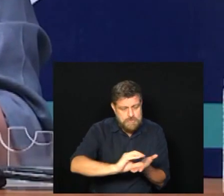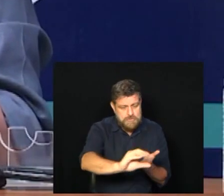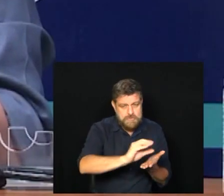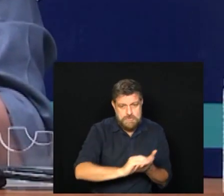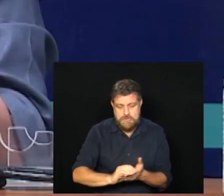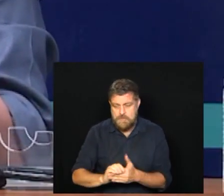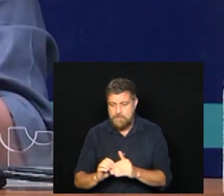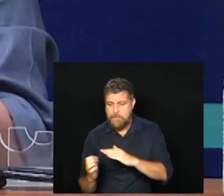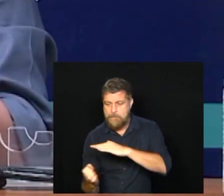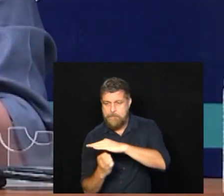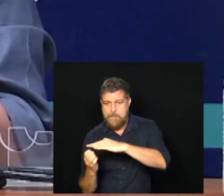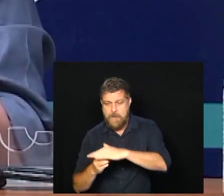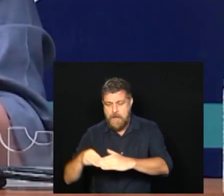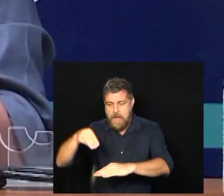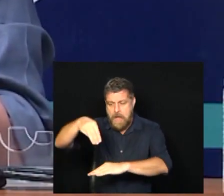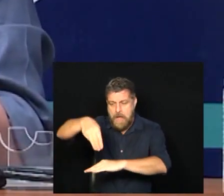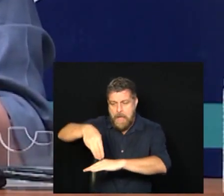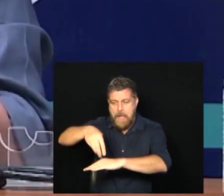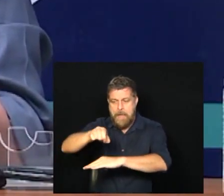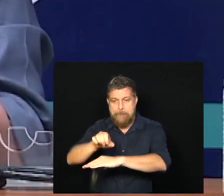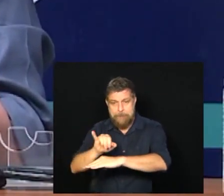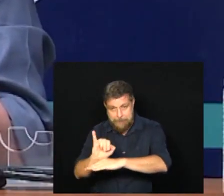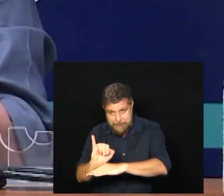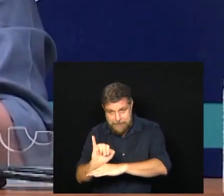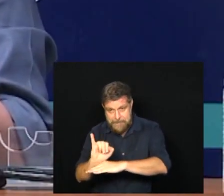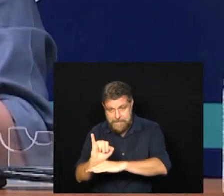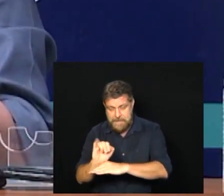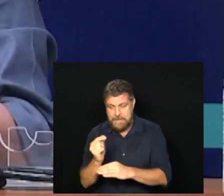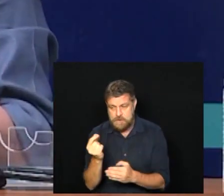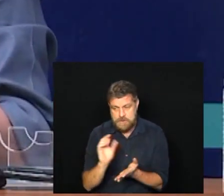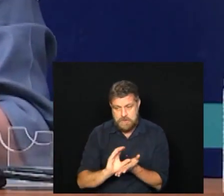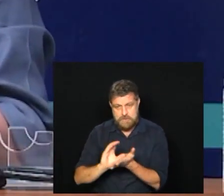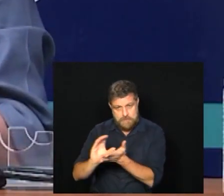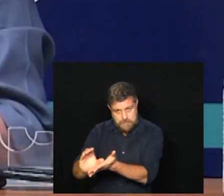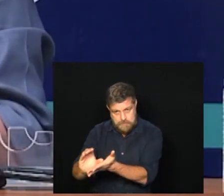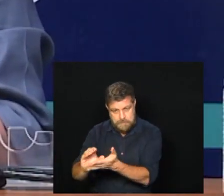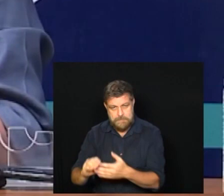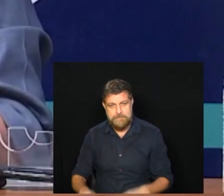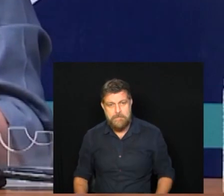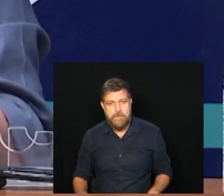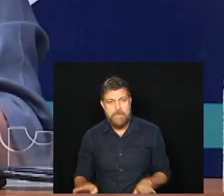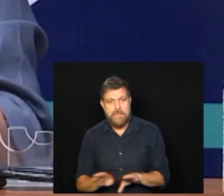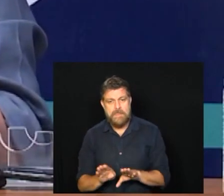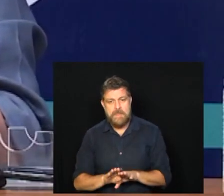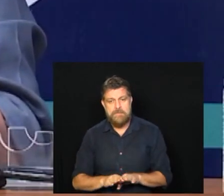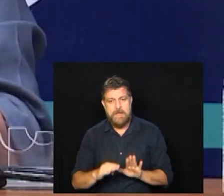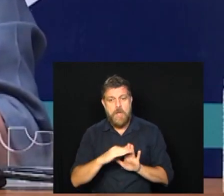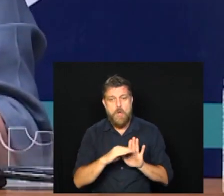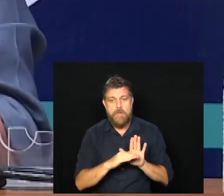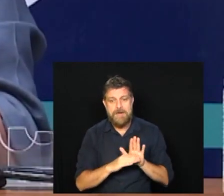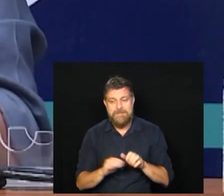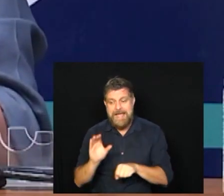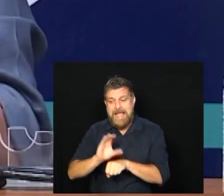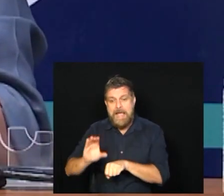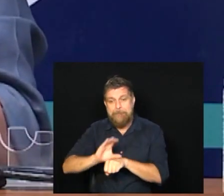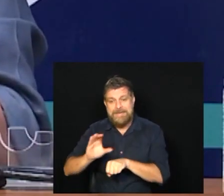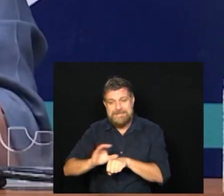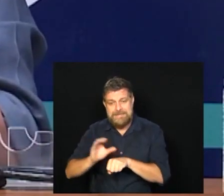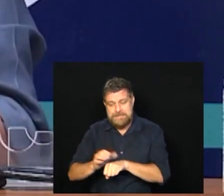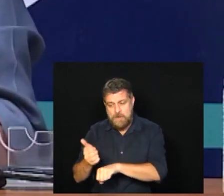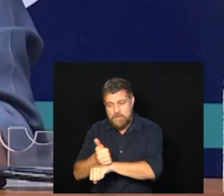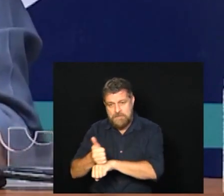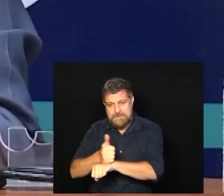os micros, pequenos empresários e microempreendedor individual. Nós lançamos o programa de capacitação profissional para mais